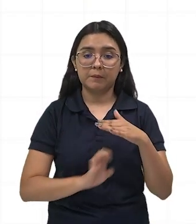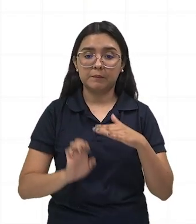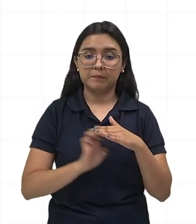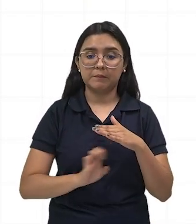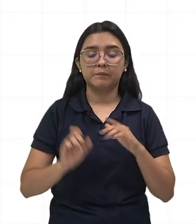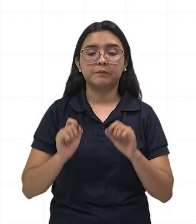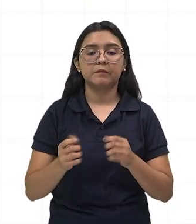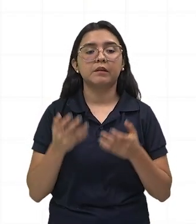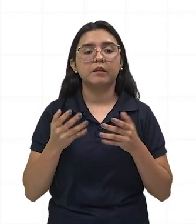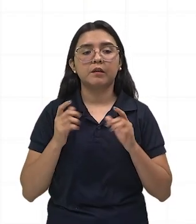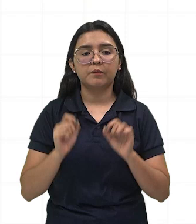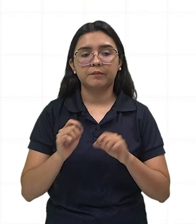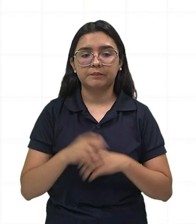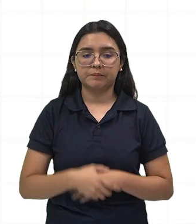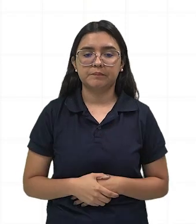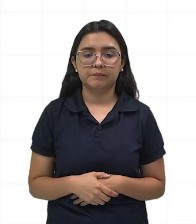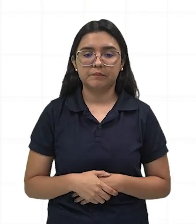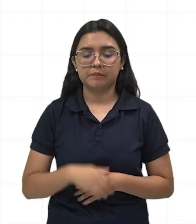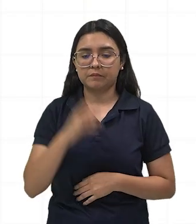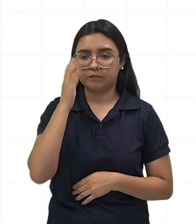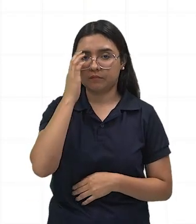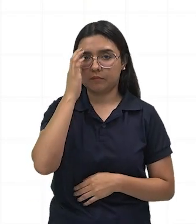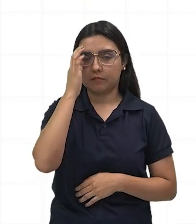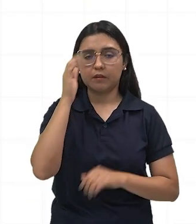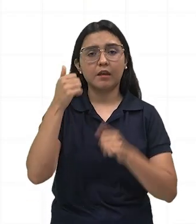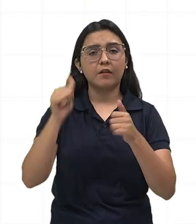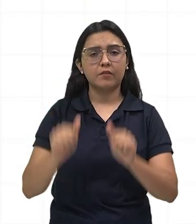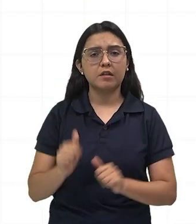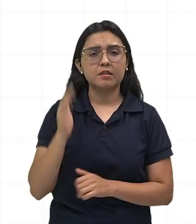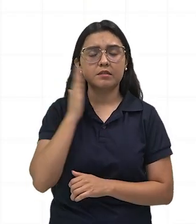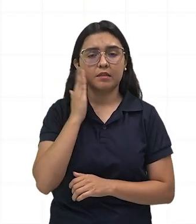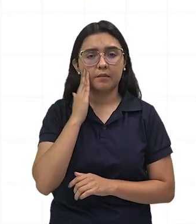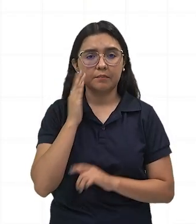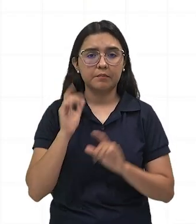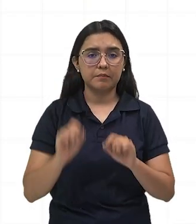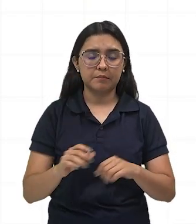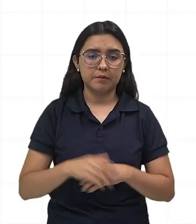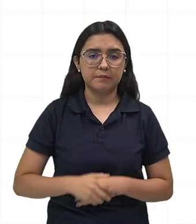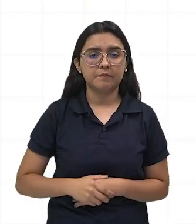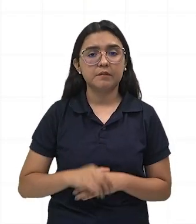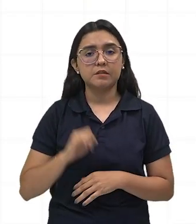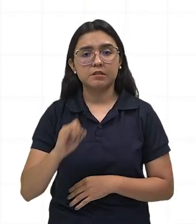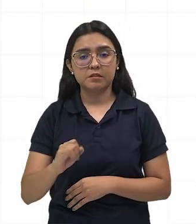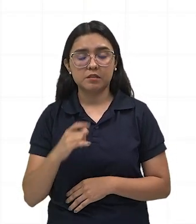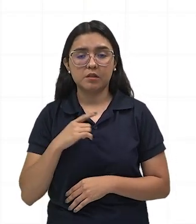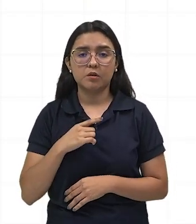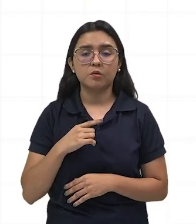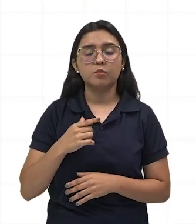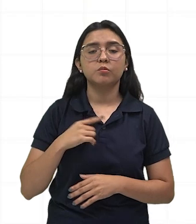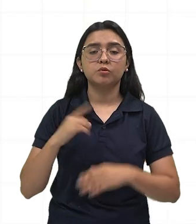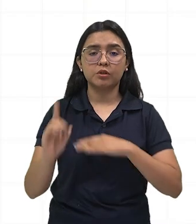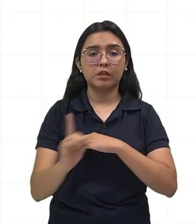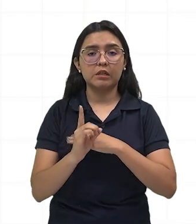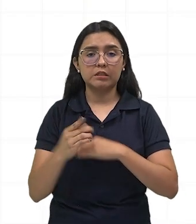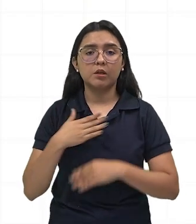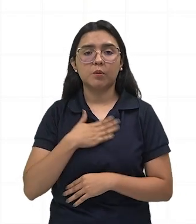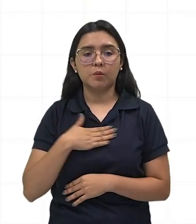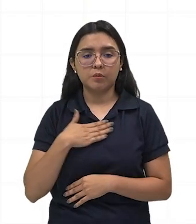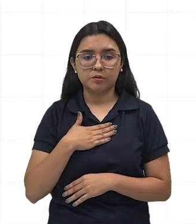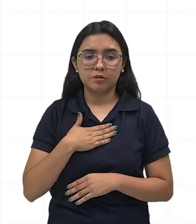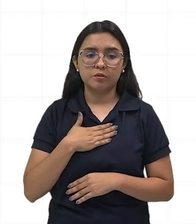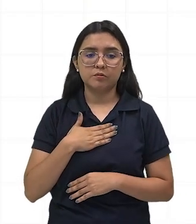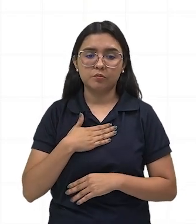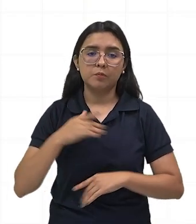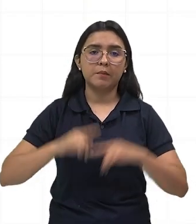empresa deseje avaliar a satisfação dos clientes em relação a um novo